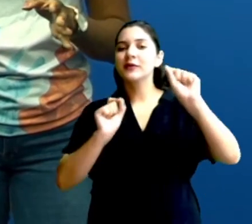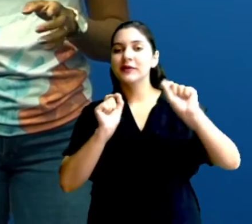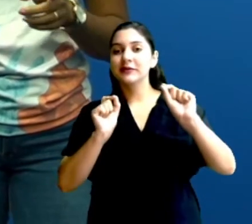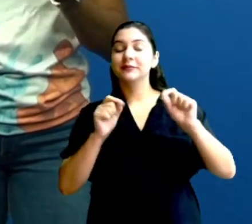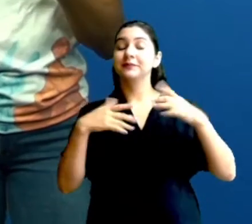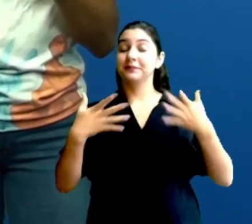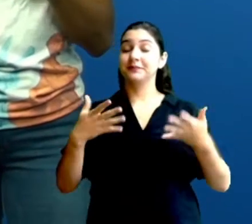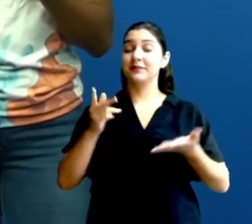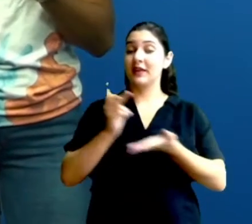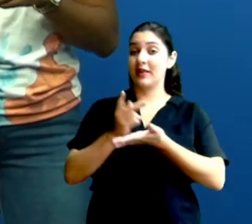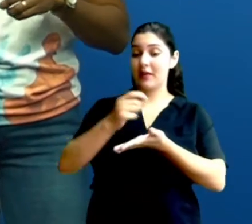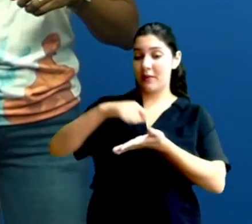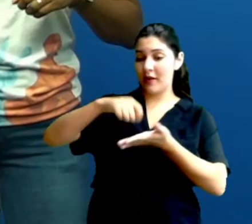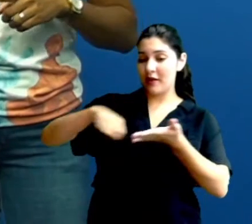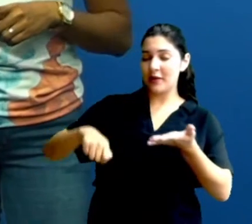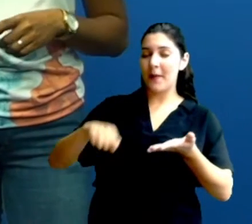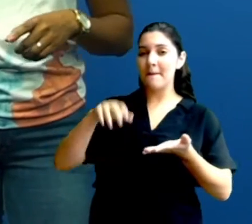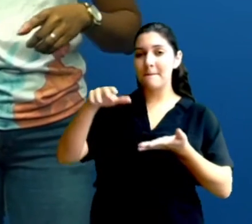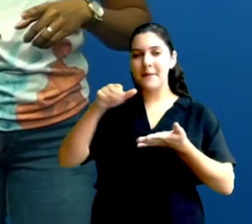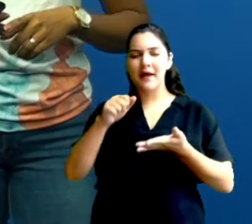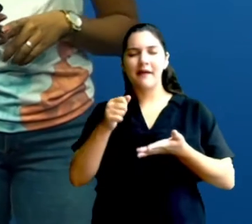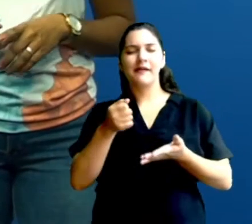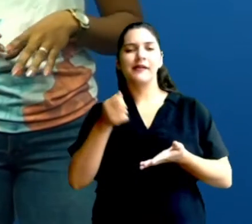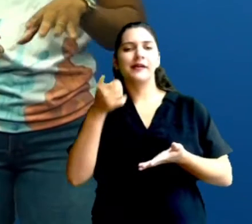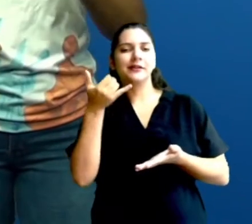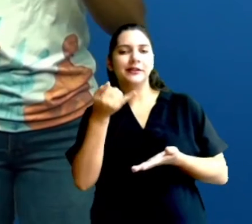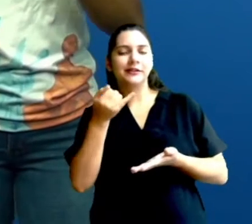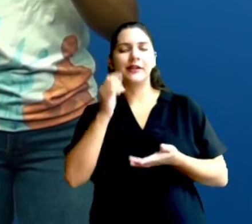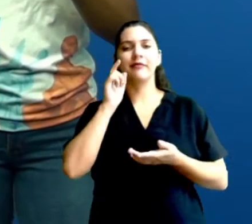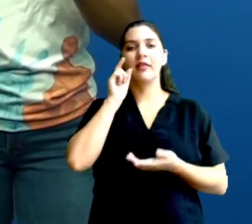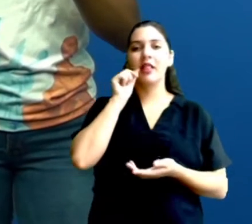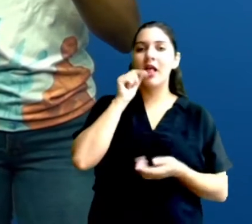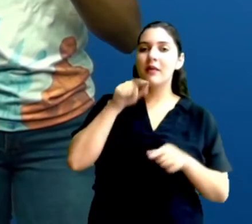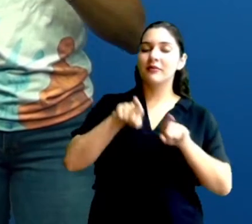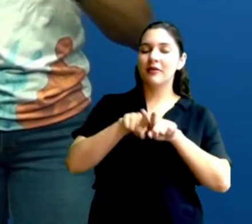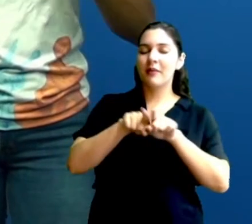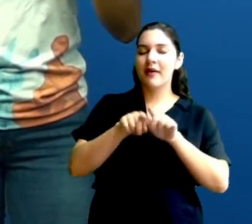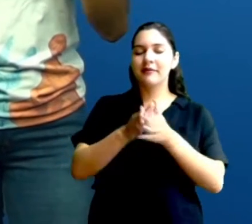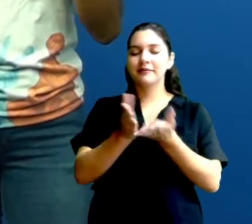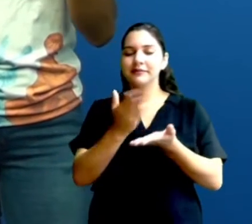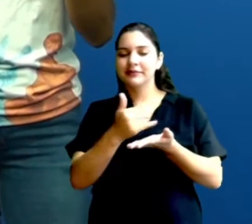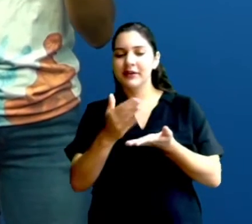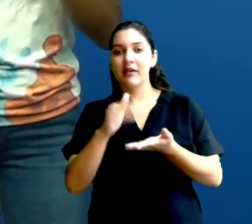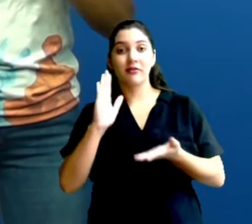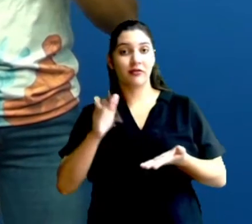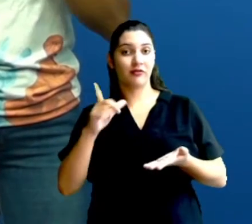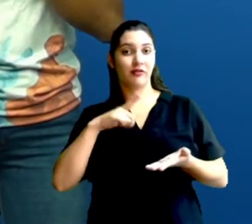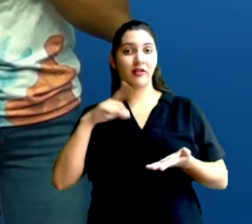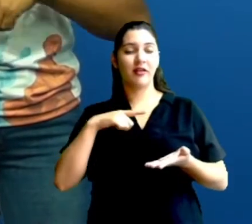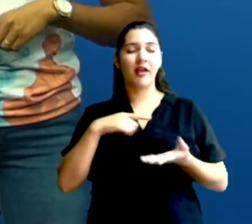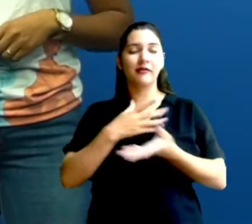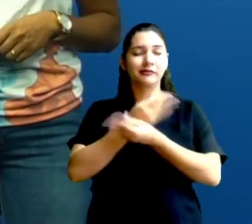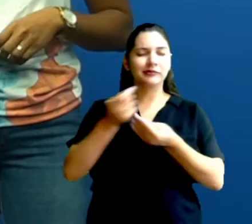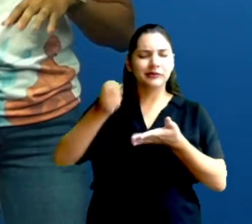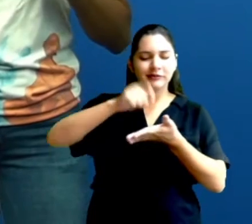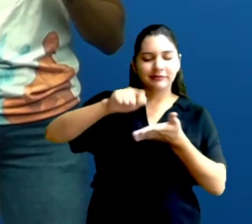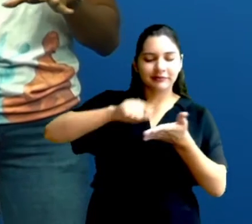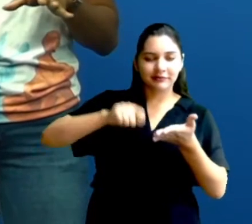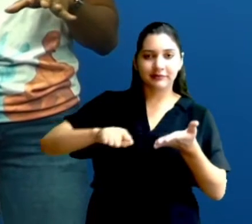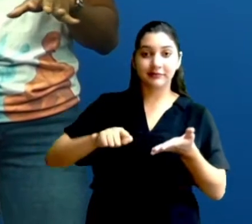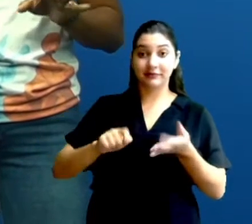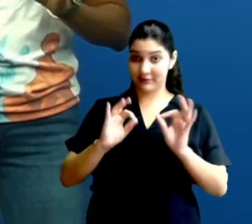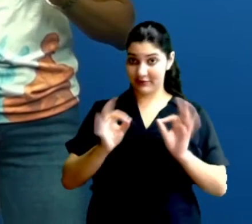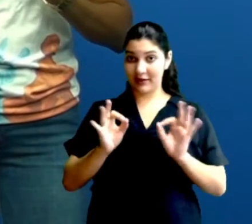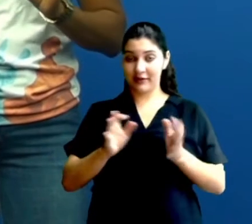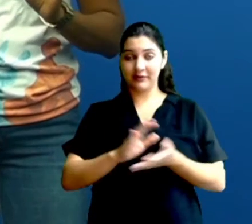as anotações. Então, pega aí tua caneta, teu lápis e também aquele caderno que você já tem aí cheio de anotações. Não